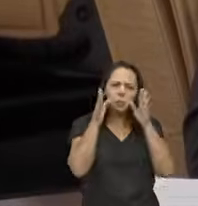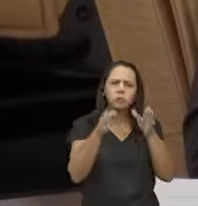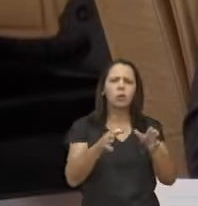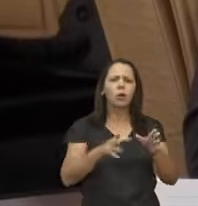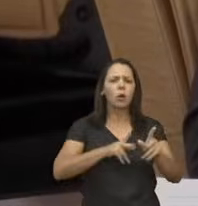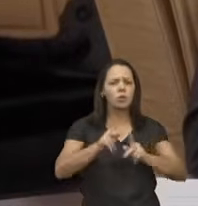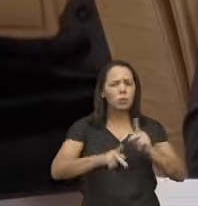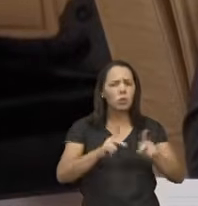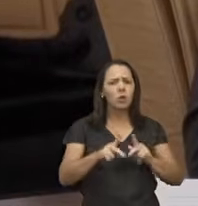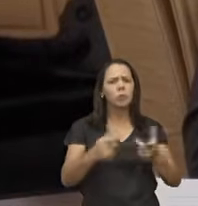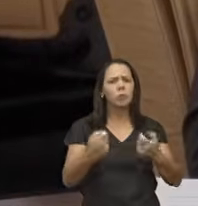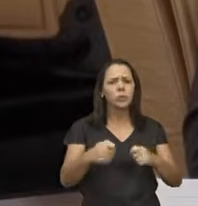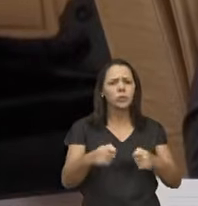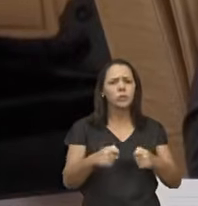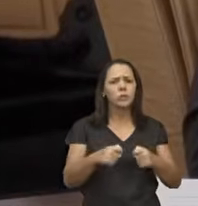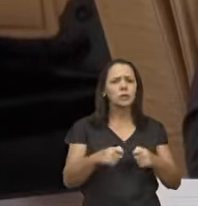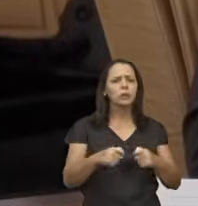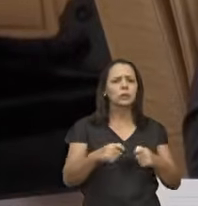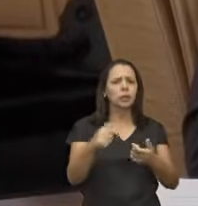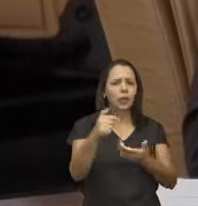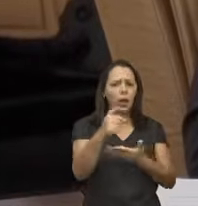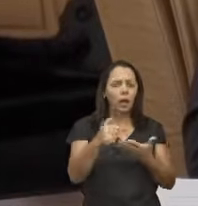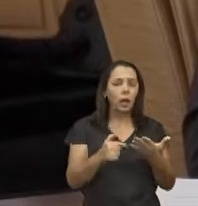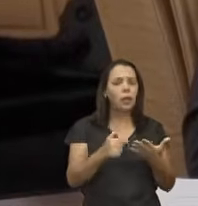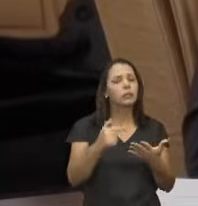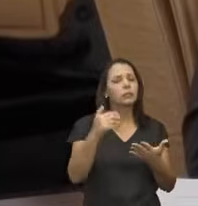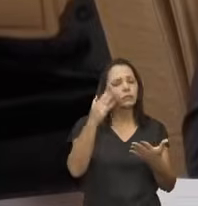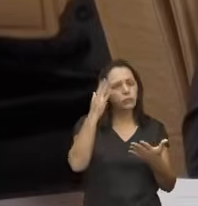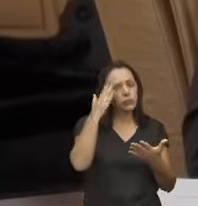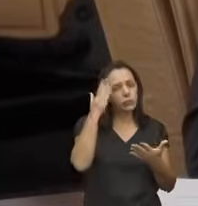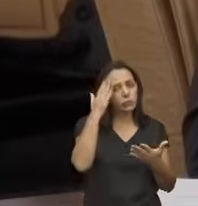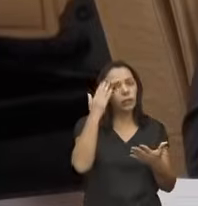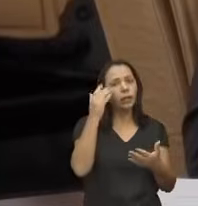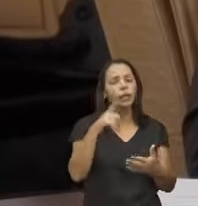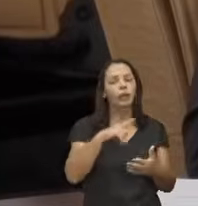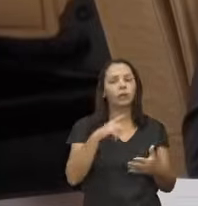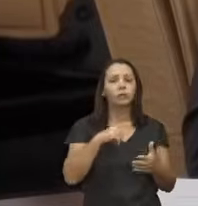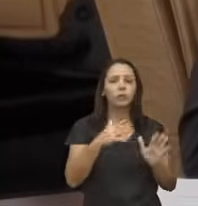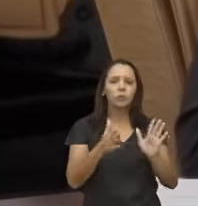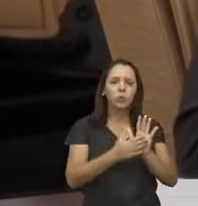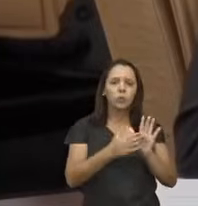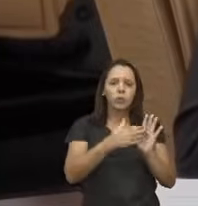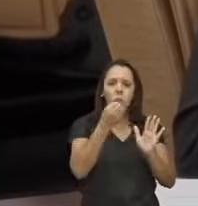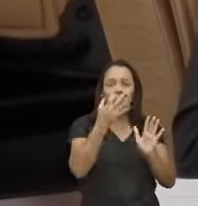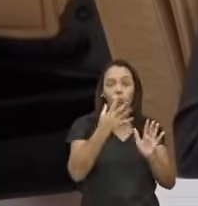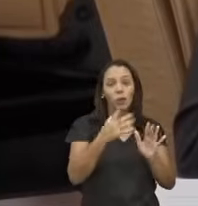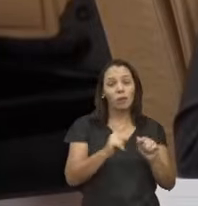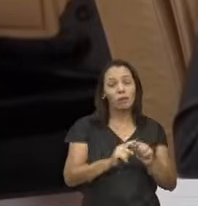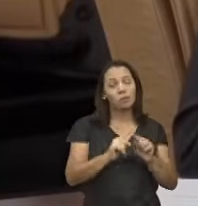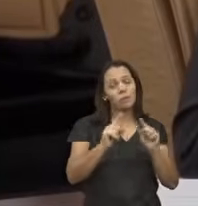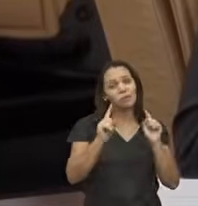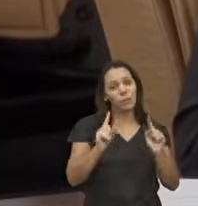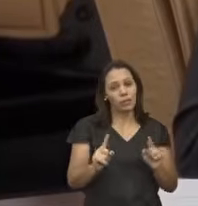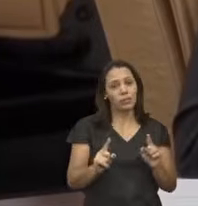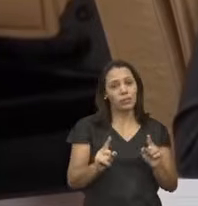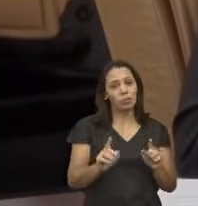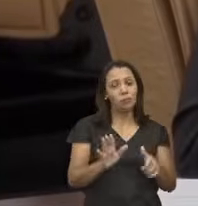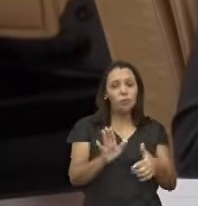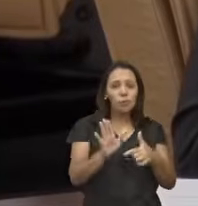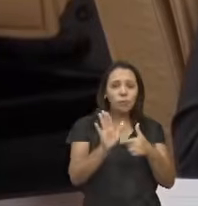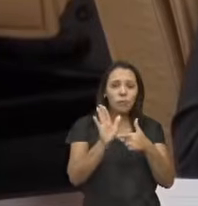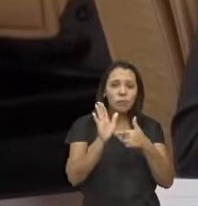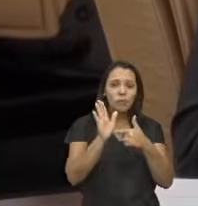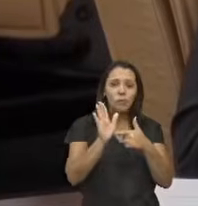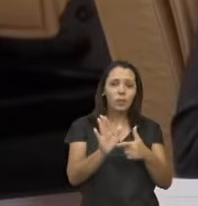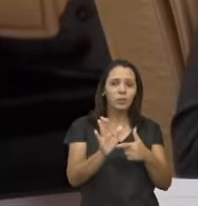trabalha de forma firme, que tem uma série de proposições práticas aqui para a nossa comunidade, mas para seguir a linha, a coerência de não